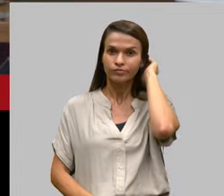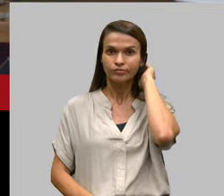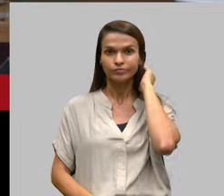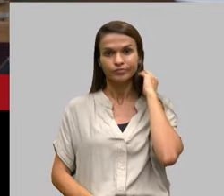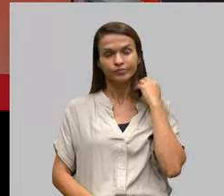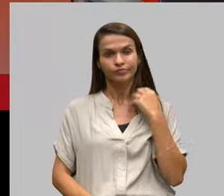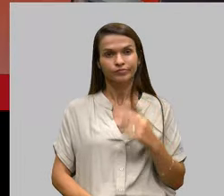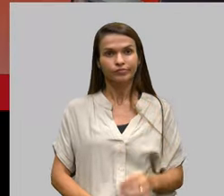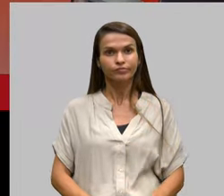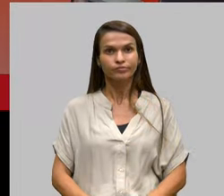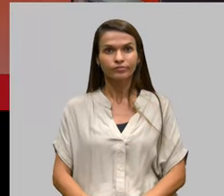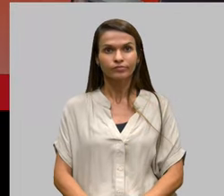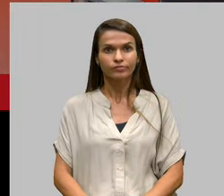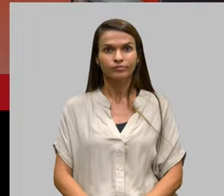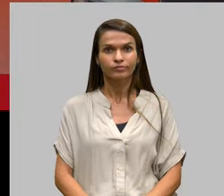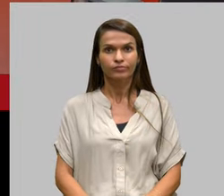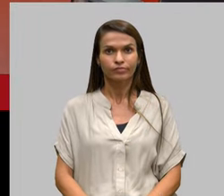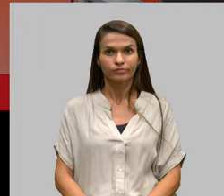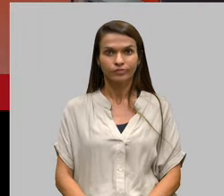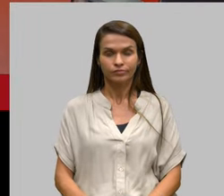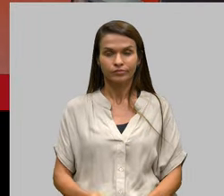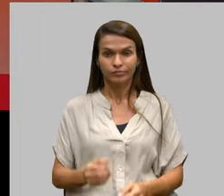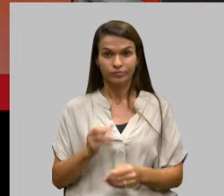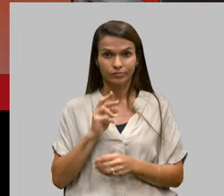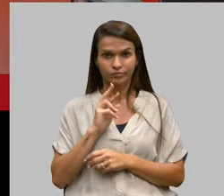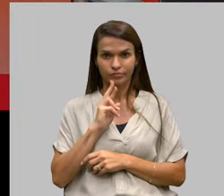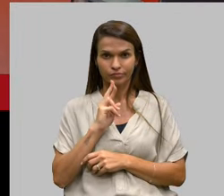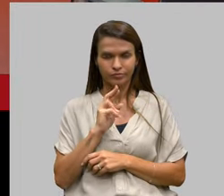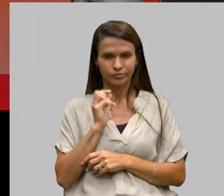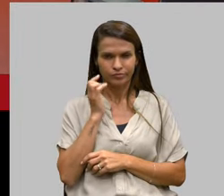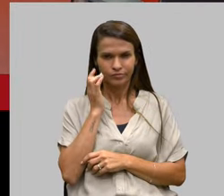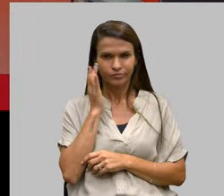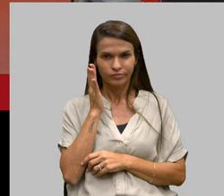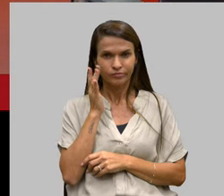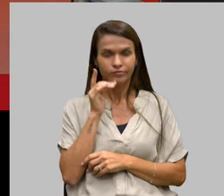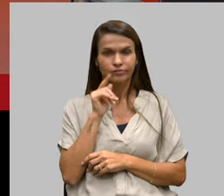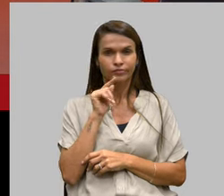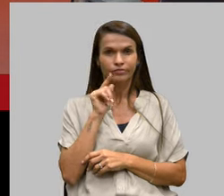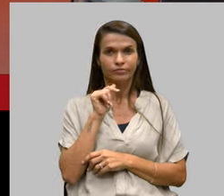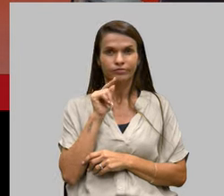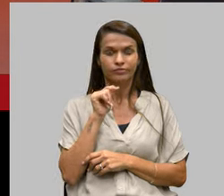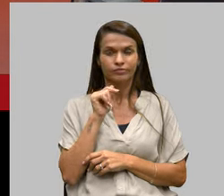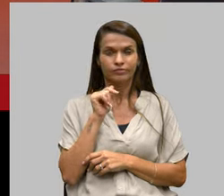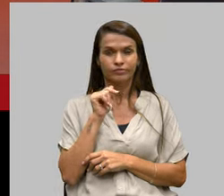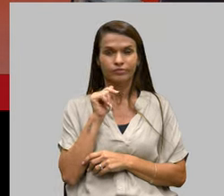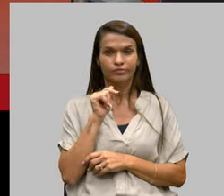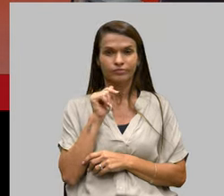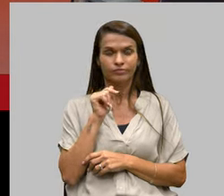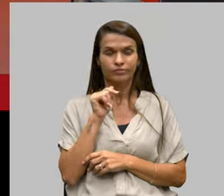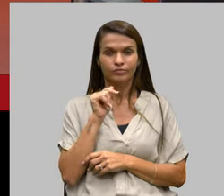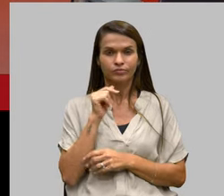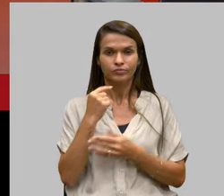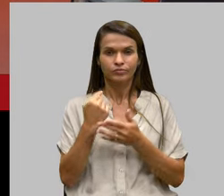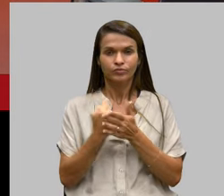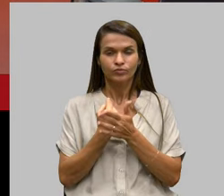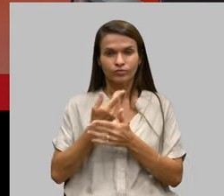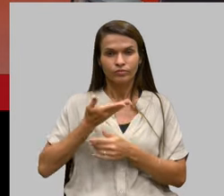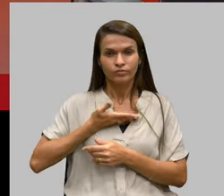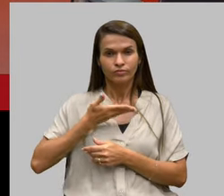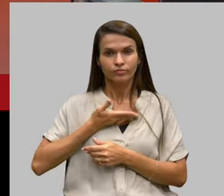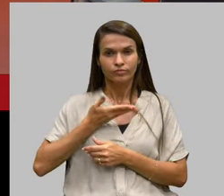Ok deixa eu responder uma facinha que é a da né colega que